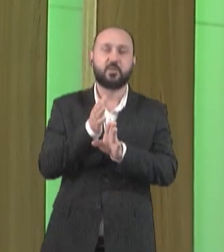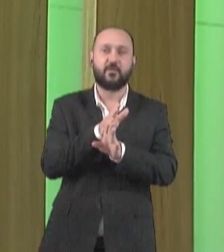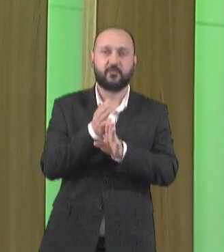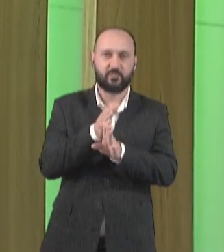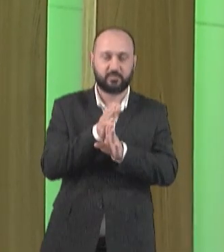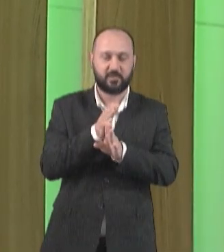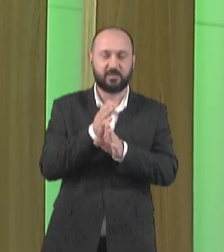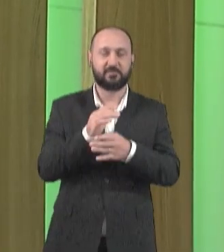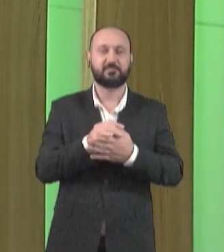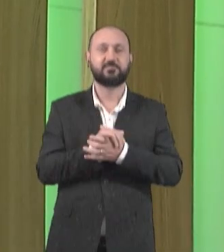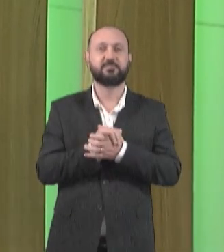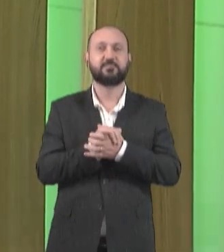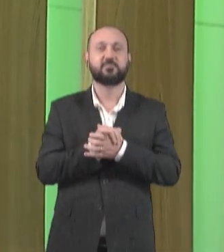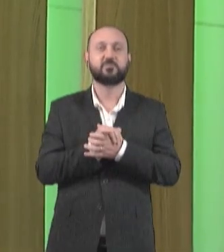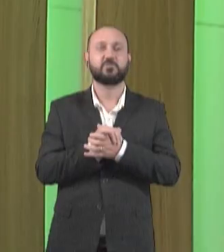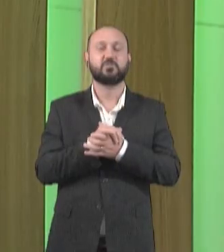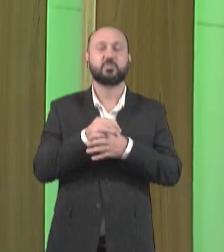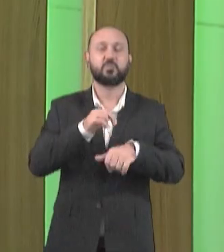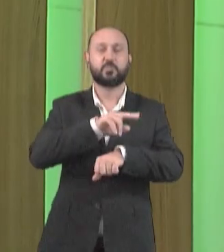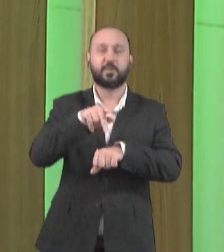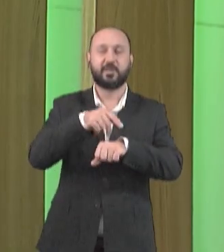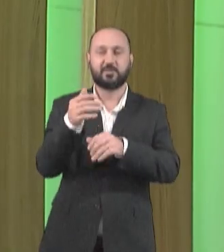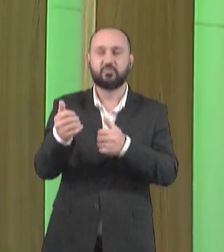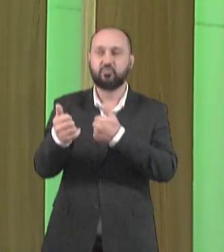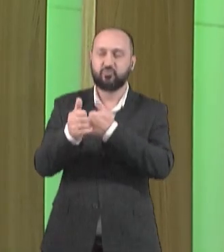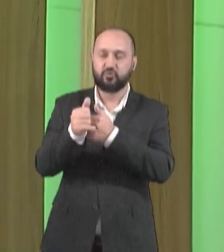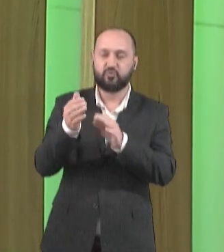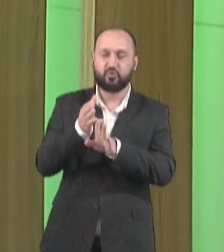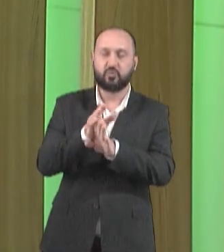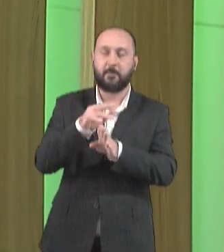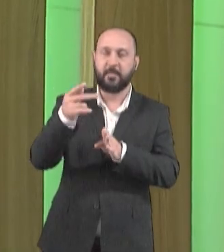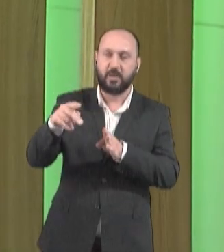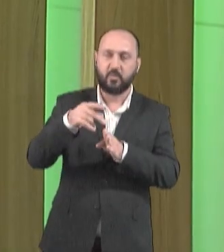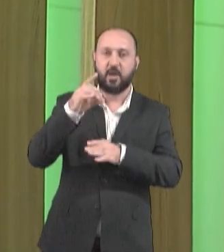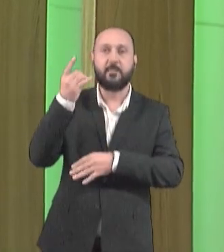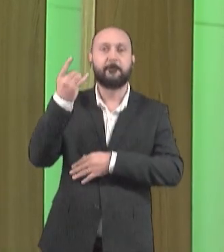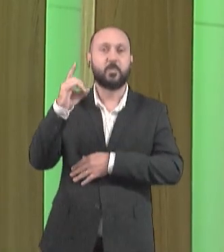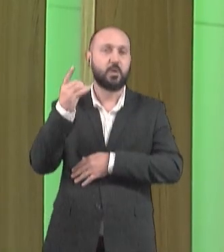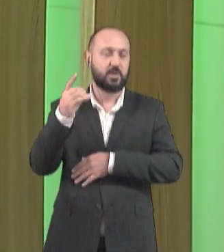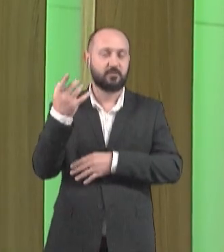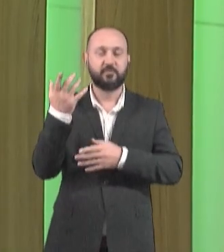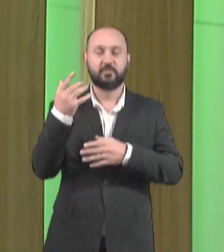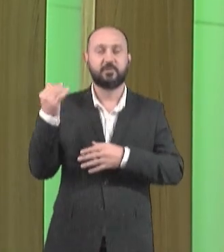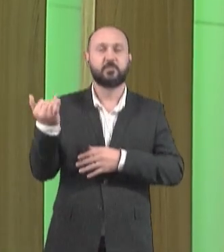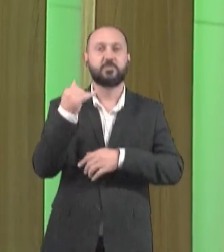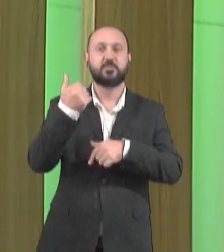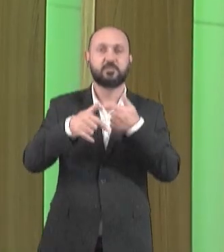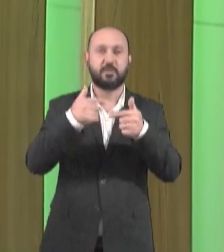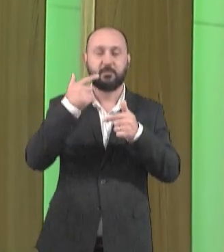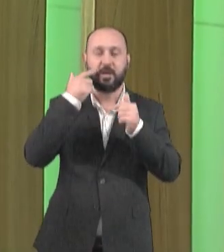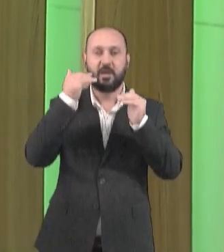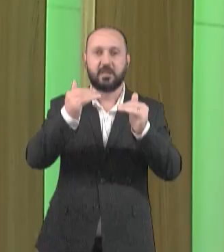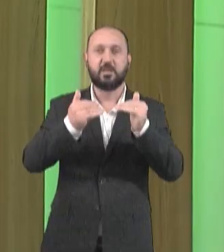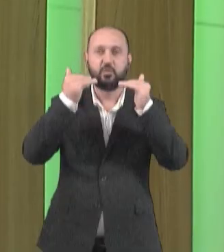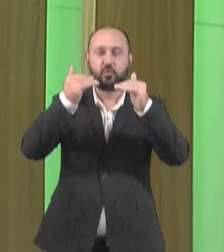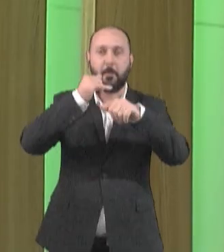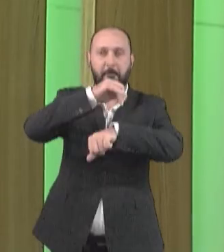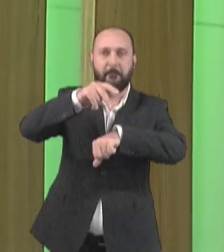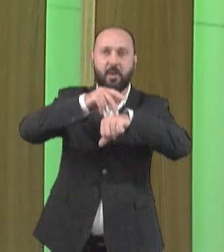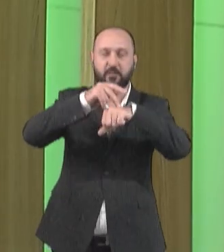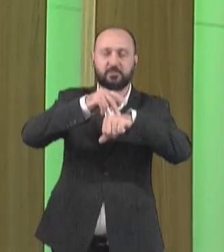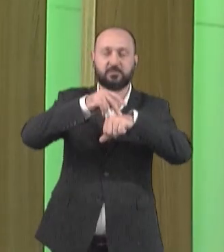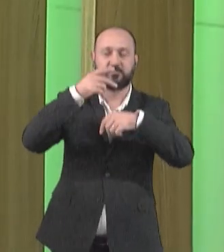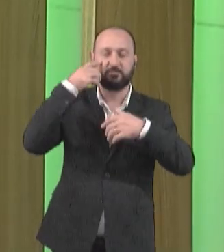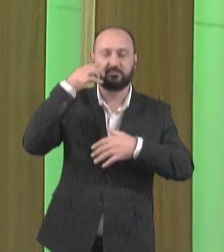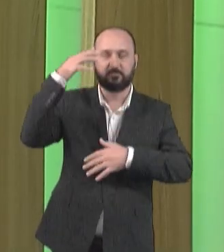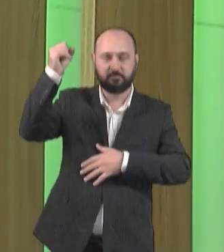fronteira com dos outros países, nosso vizinho Paraguai, nosso vizinho Bolívia também. Importante trabalho até de soberania nacional.